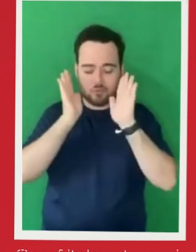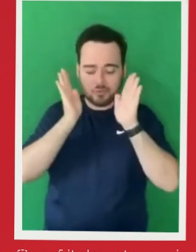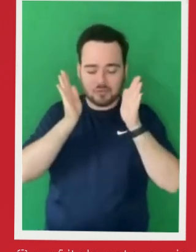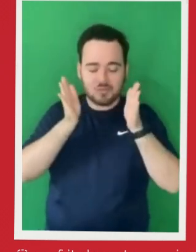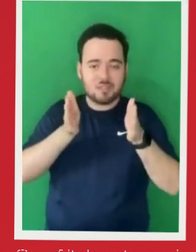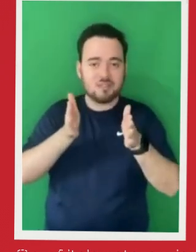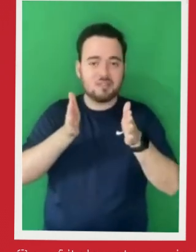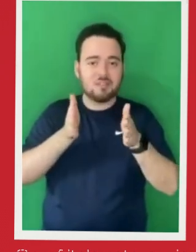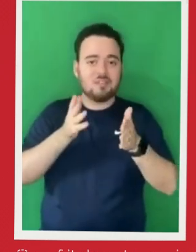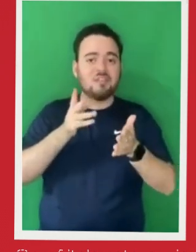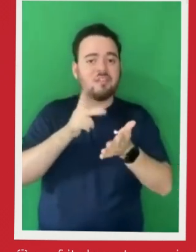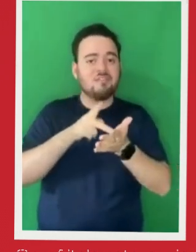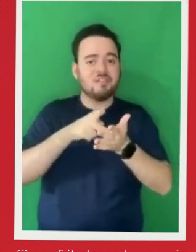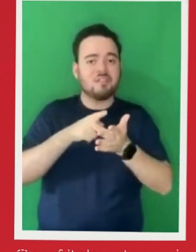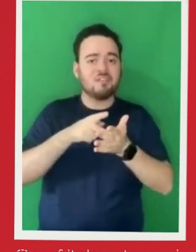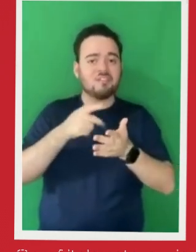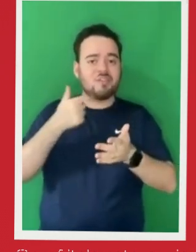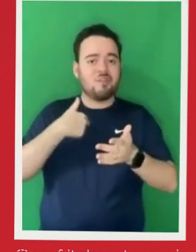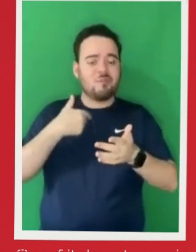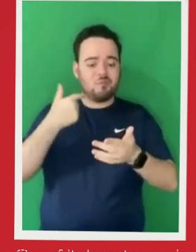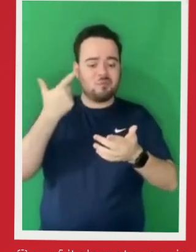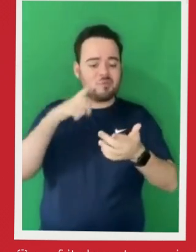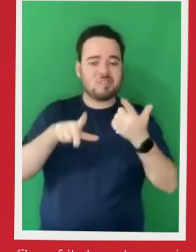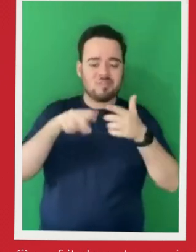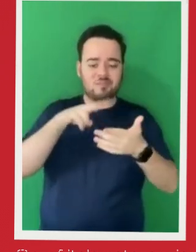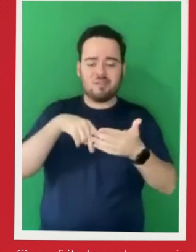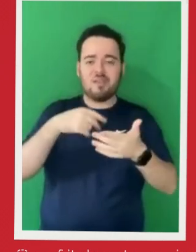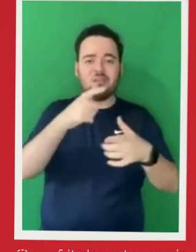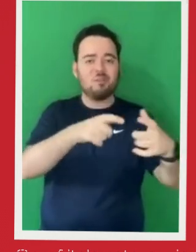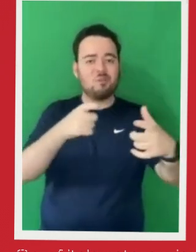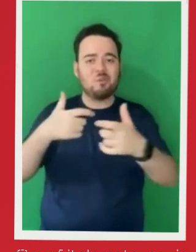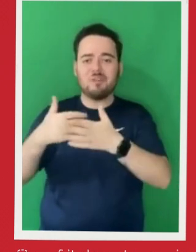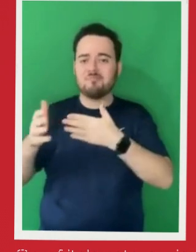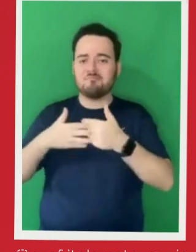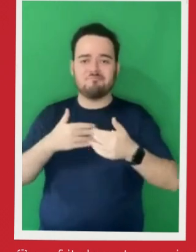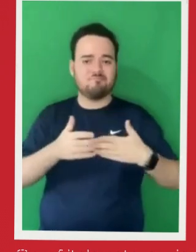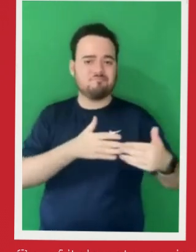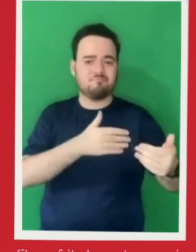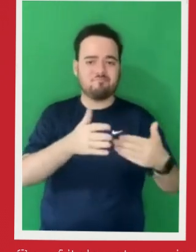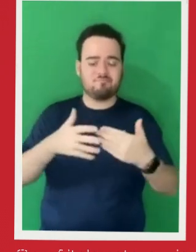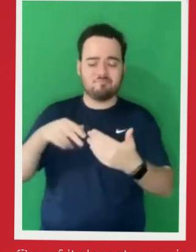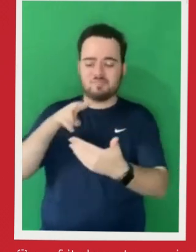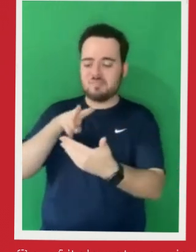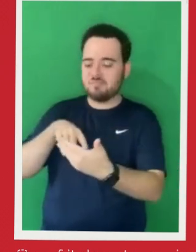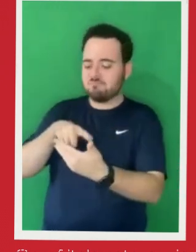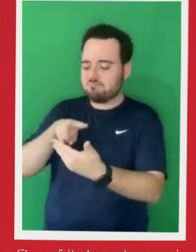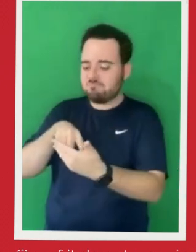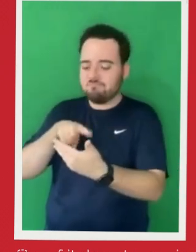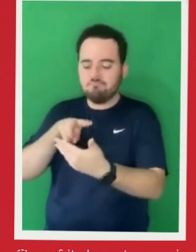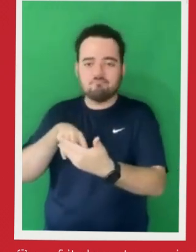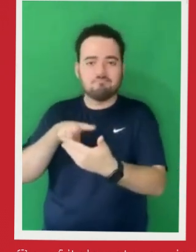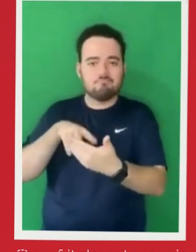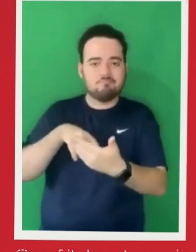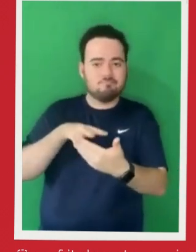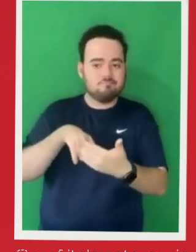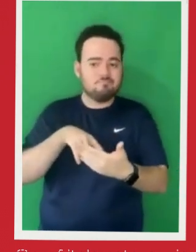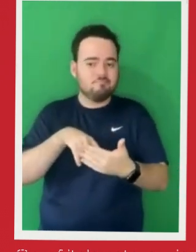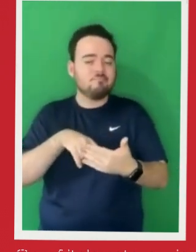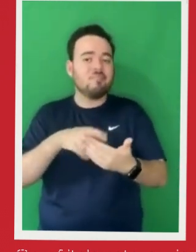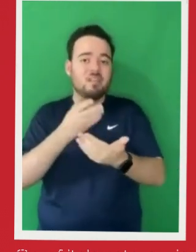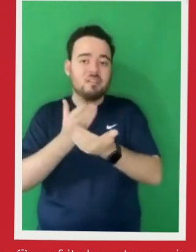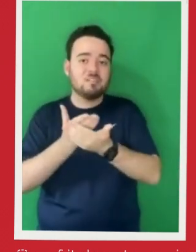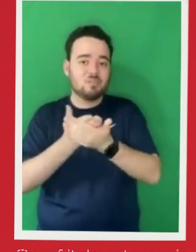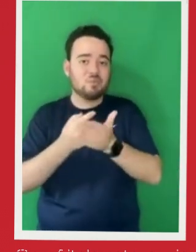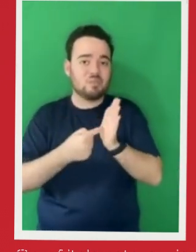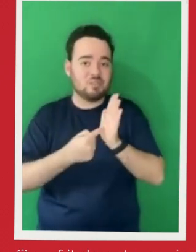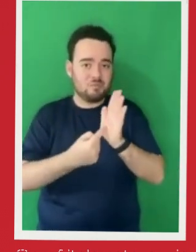concentro. Eu consigo, na verdade, ler em qualquer lugar hoje. E a depender se eu mudar a geografia da minha leitura, a apreensão é maior.